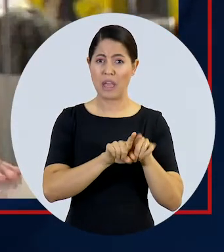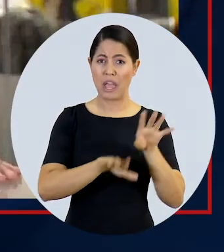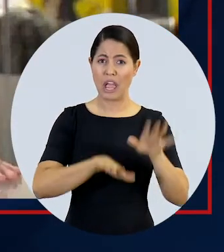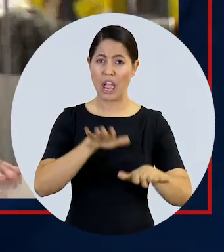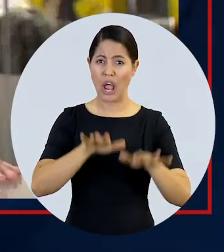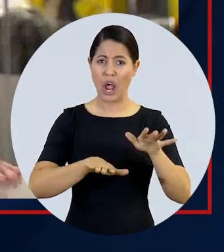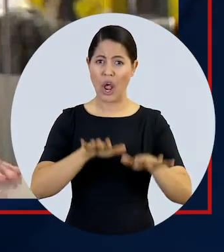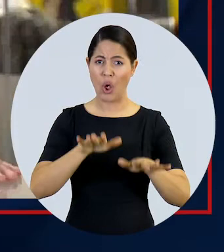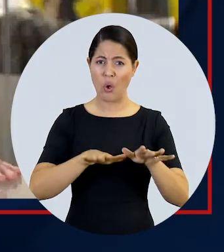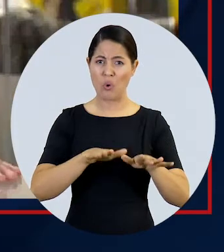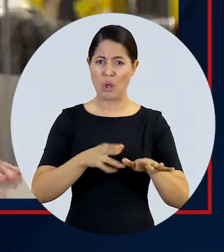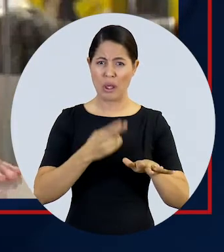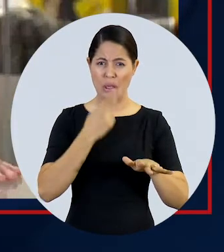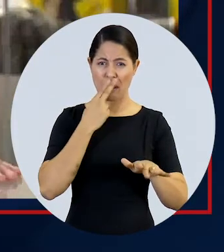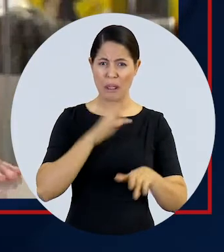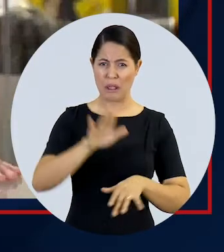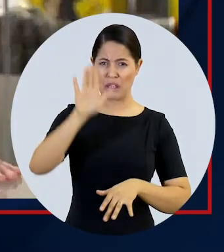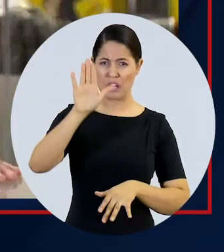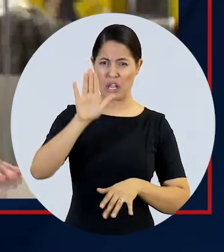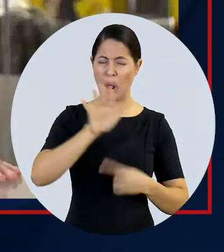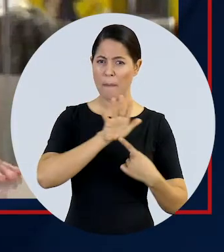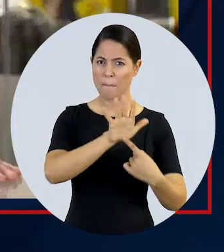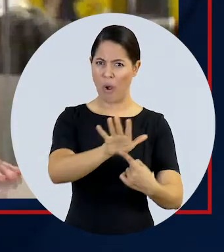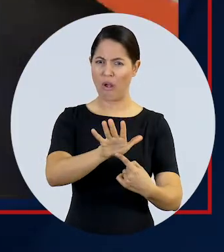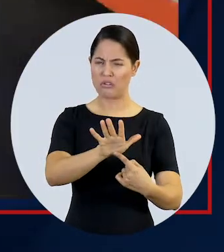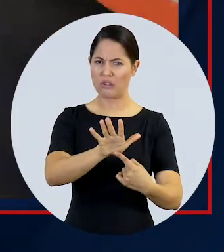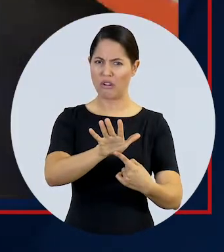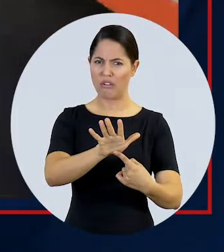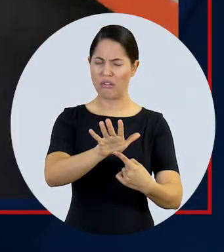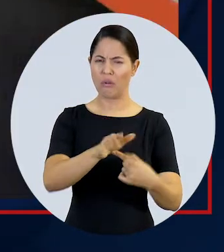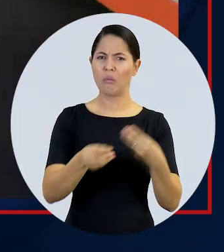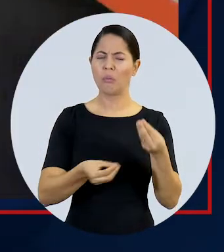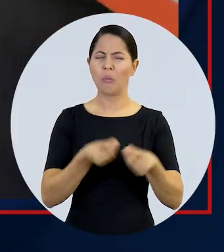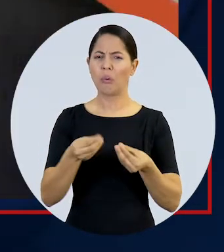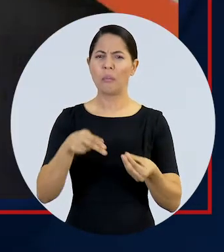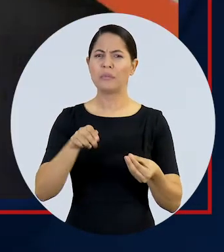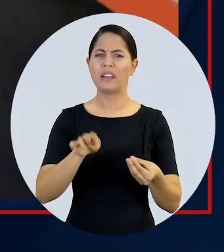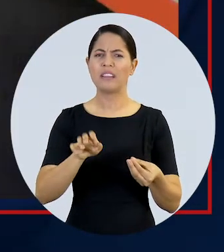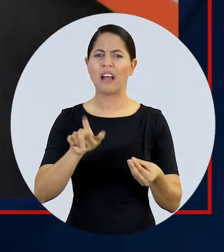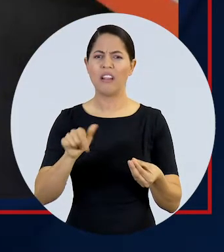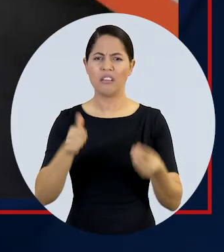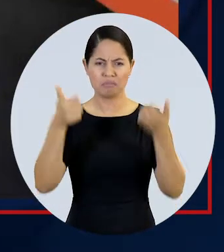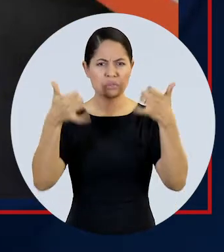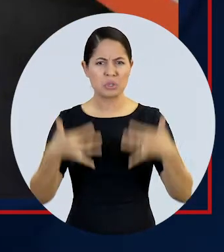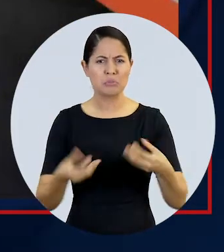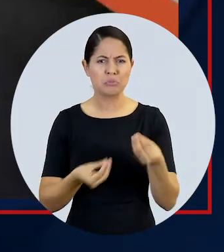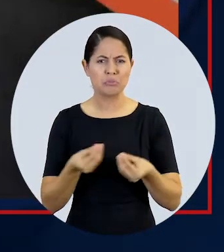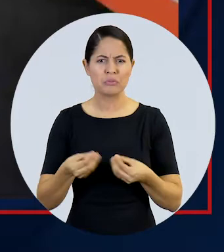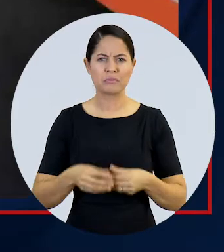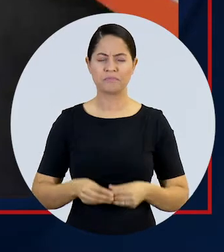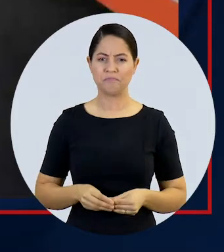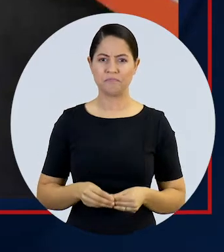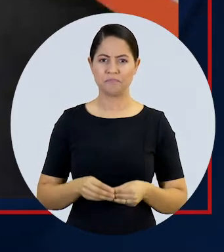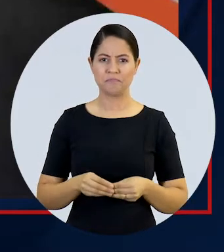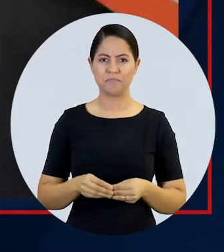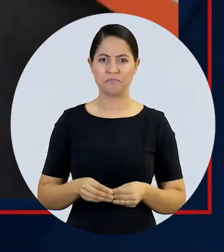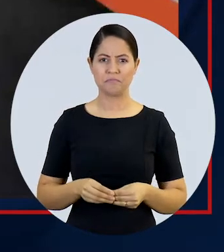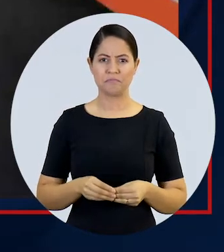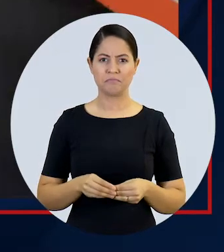insultos racistas e até de gestos nazistas no jogo contra a Bulgária. A Nathalie conta essa história pra gente. Bem-vinda ao